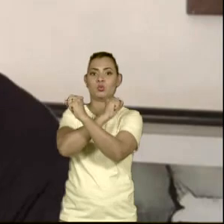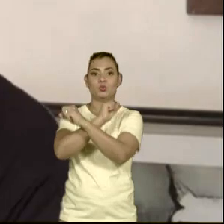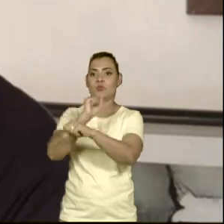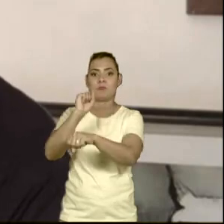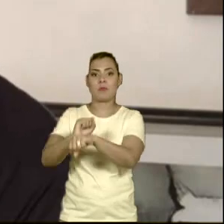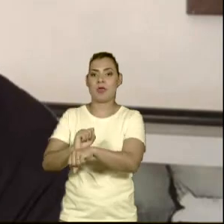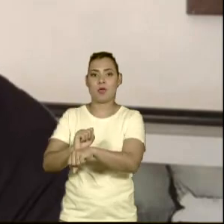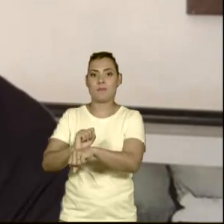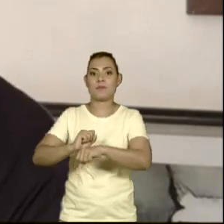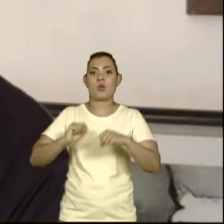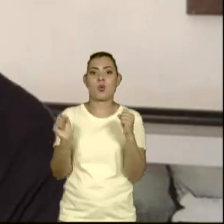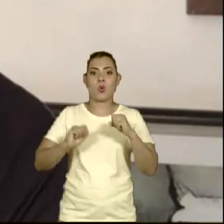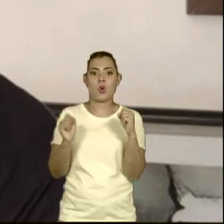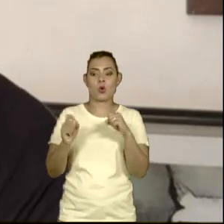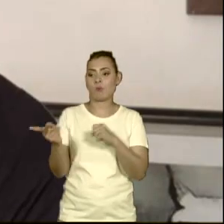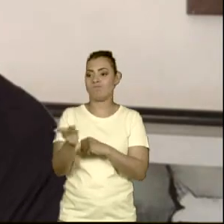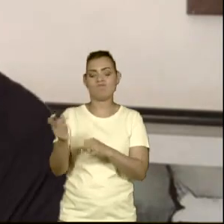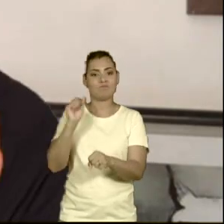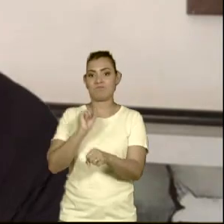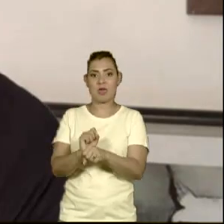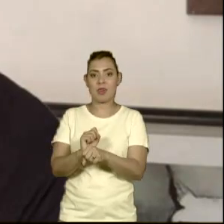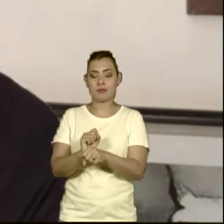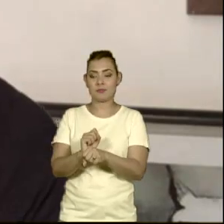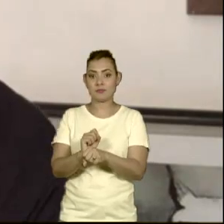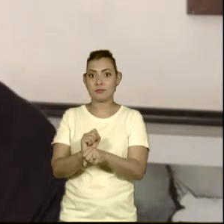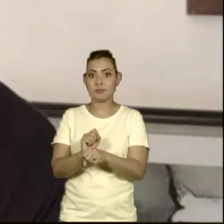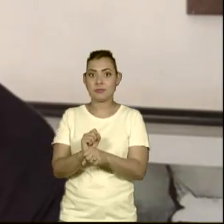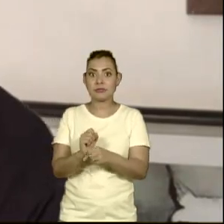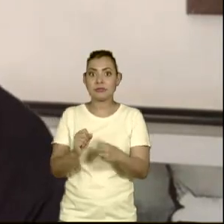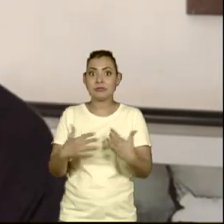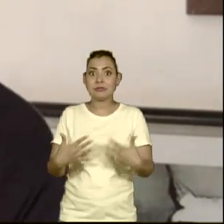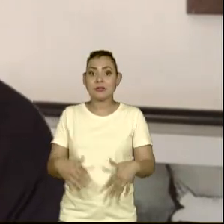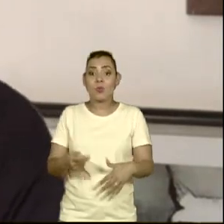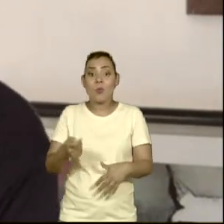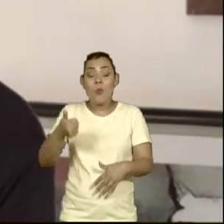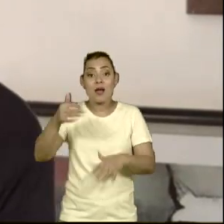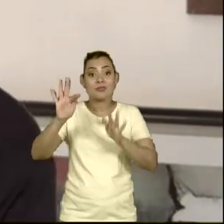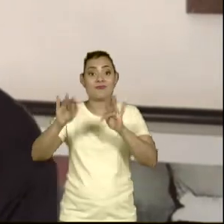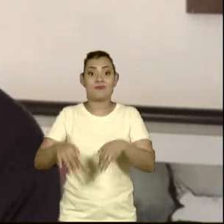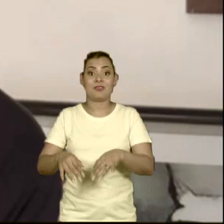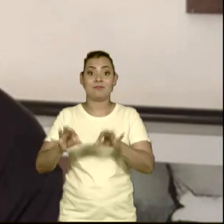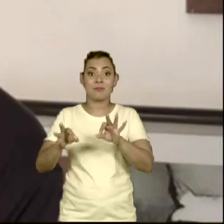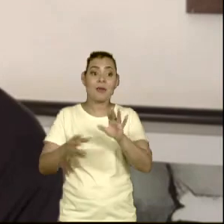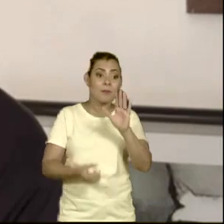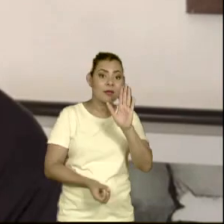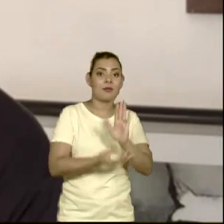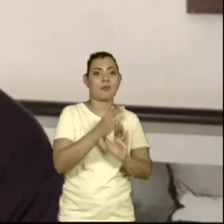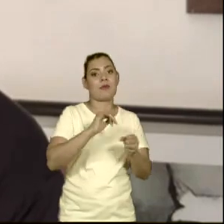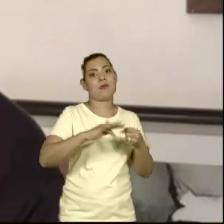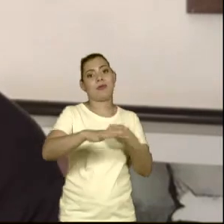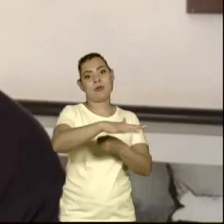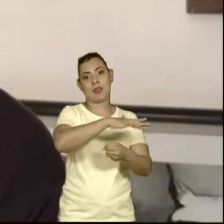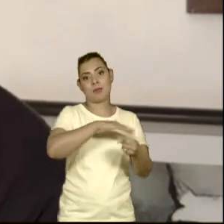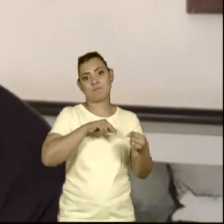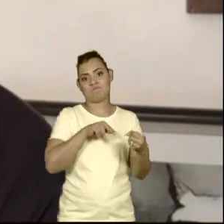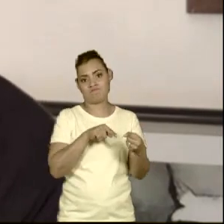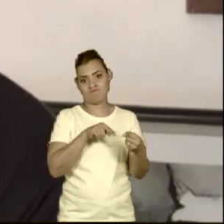e do Cocoricó. Os dois programas praticamente acabaram para que nascesse o Ilha Ratingum.